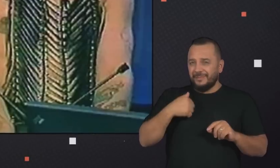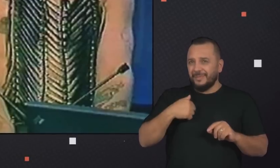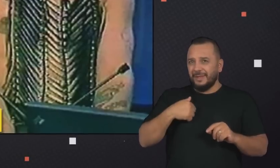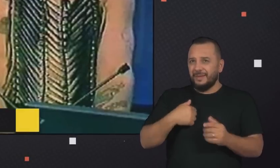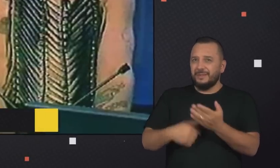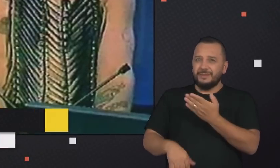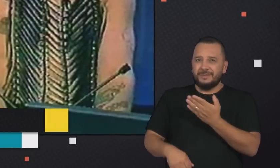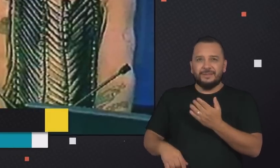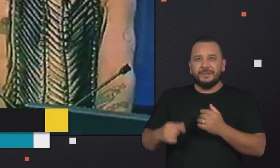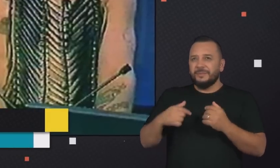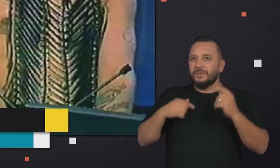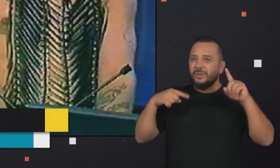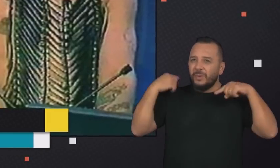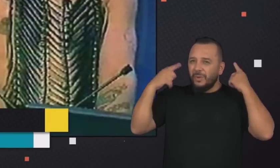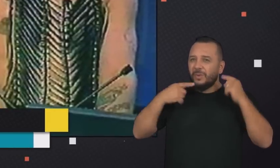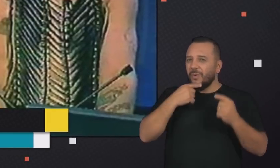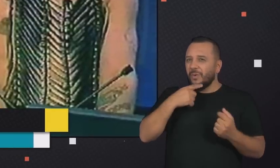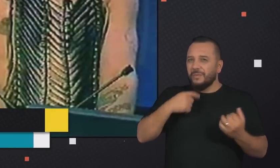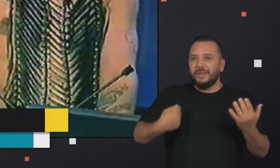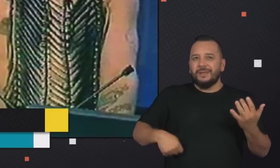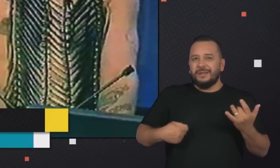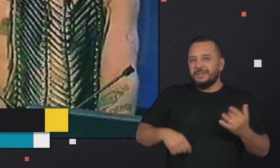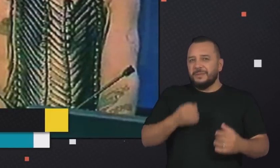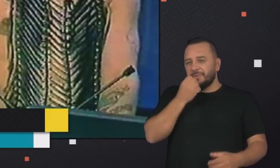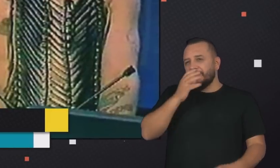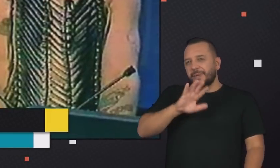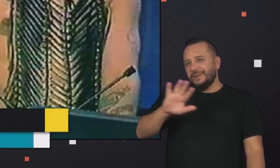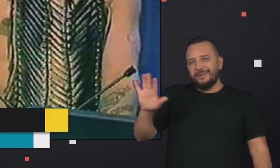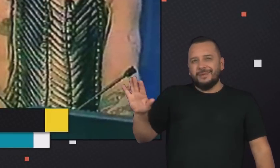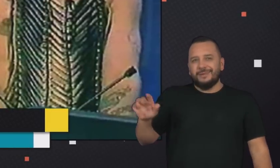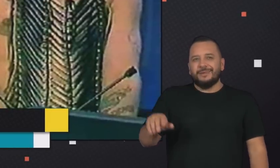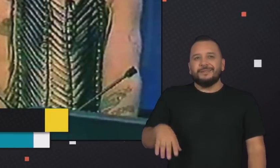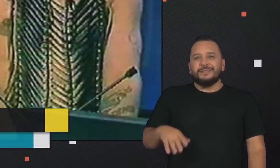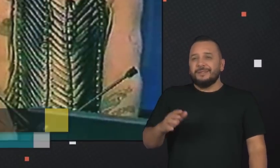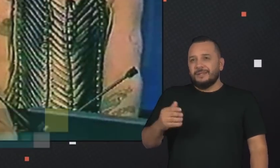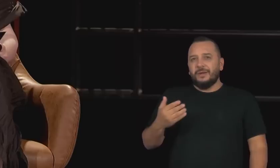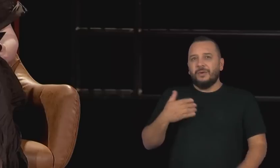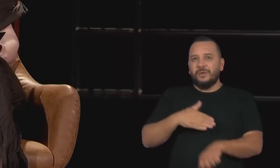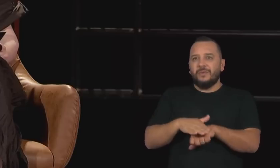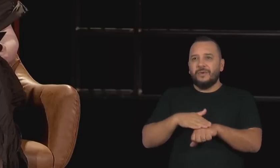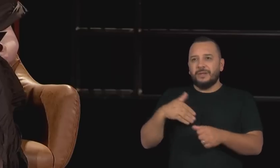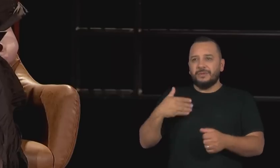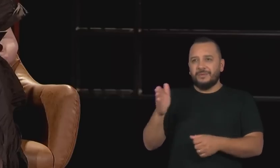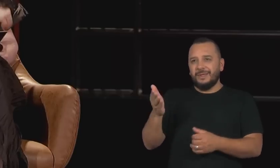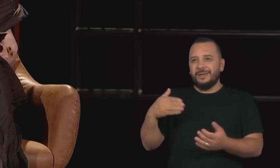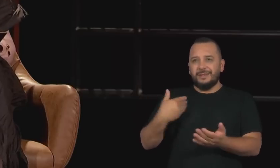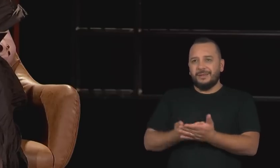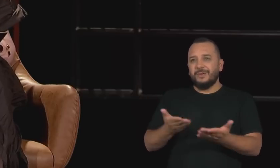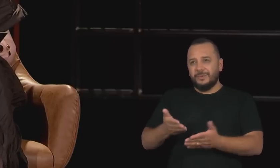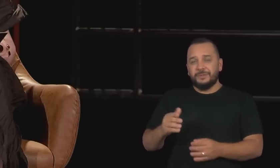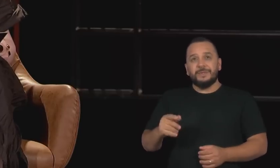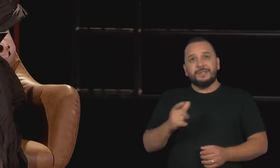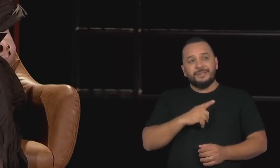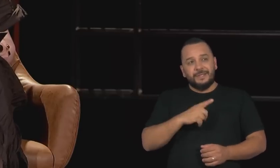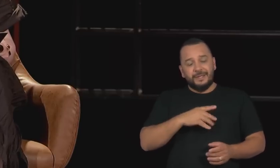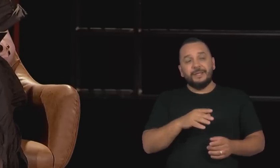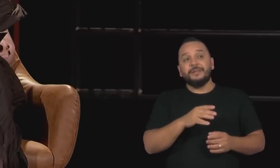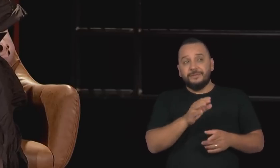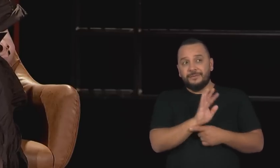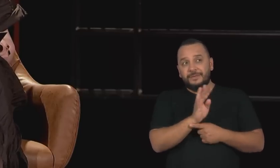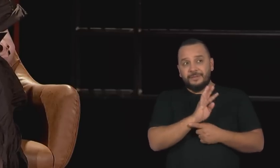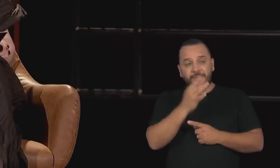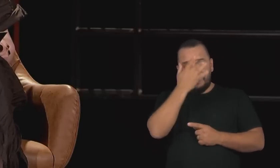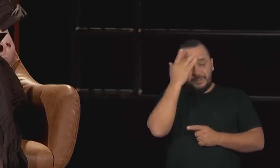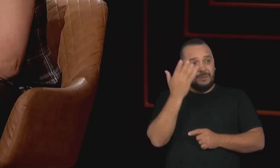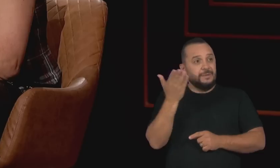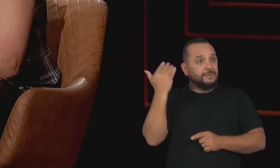Stag, muito louco, o guitarrista. Mas tudo bem, beleza. Eu falo com ele até hoje. Mas olha só, tem uma mensagem de alguém dessa